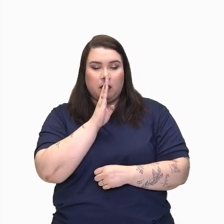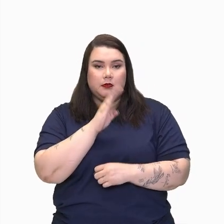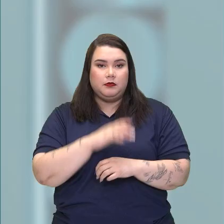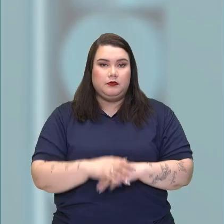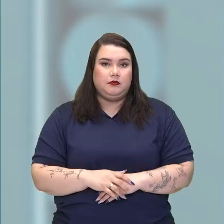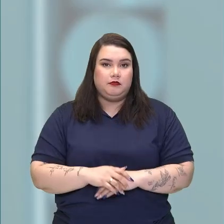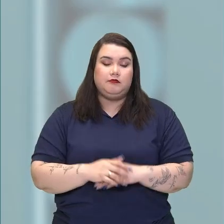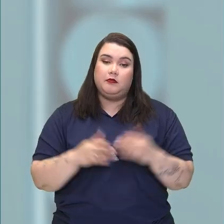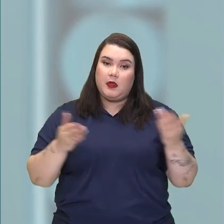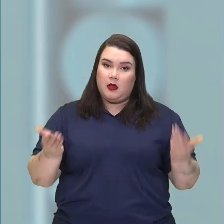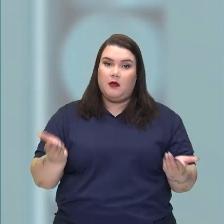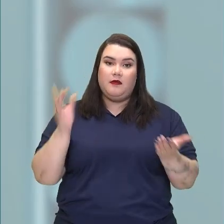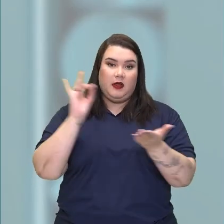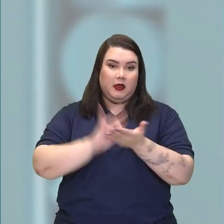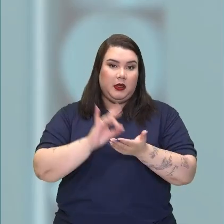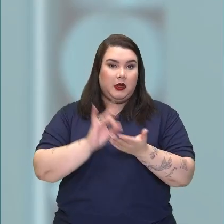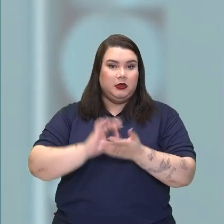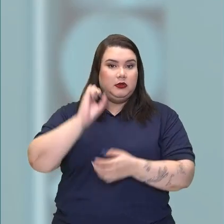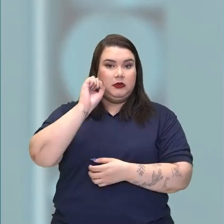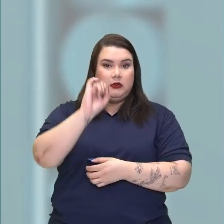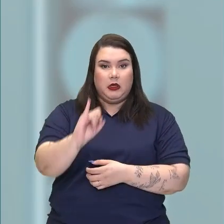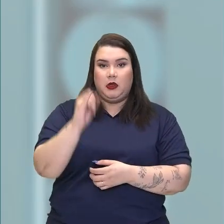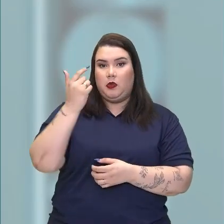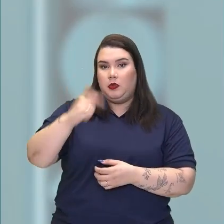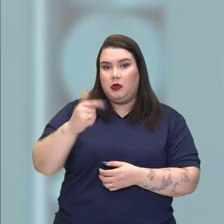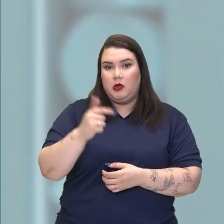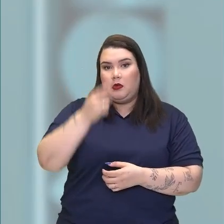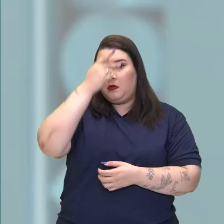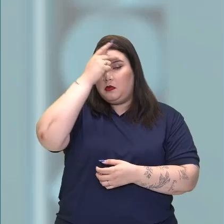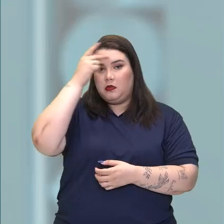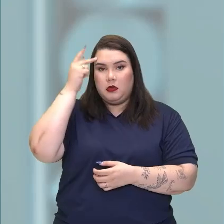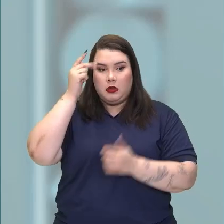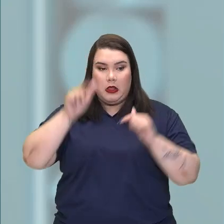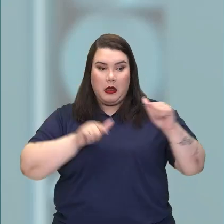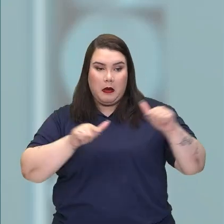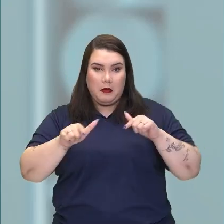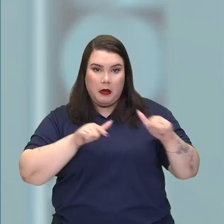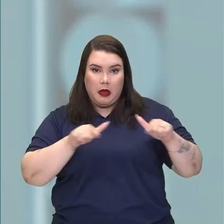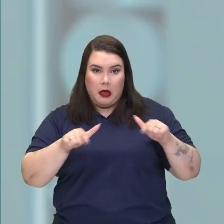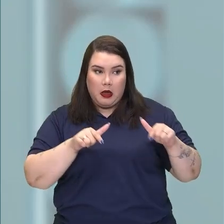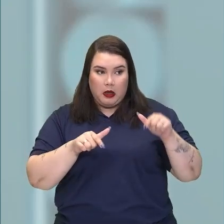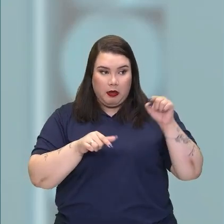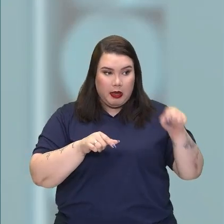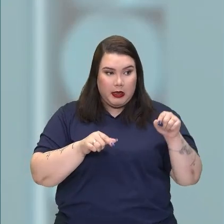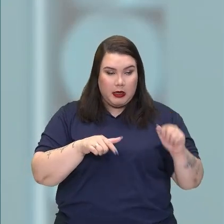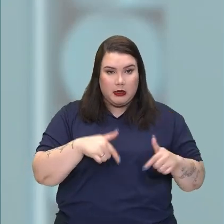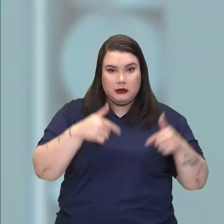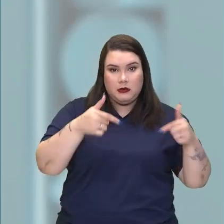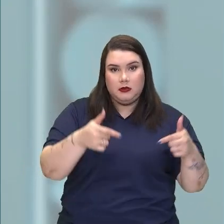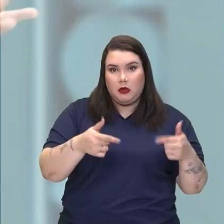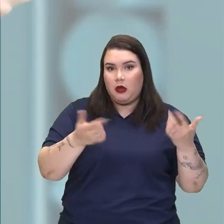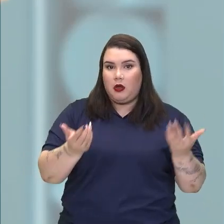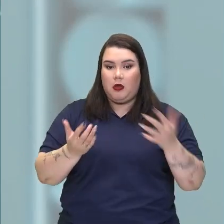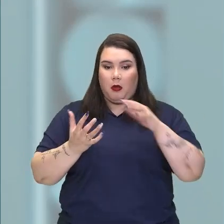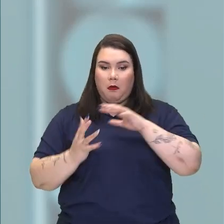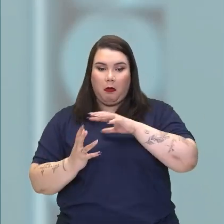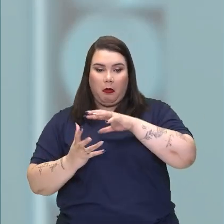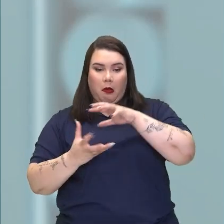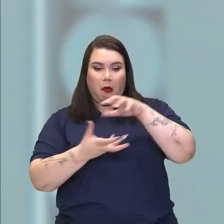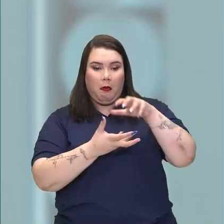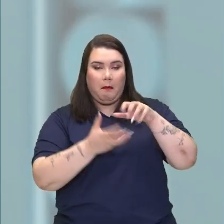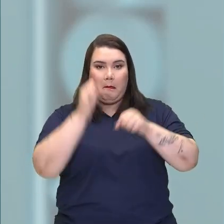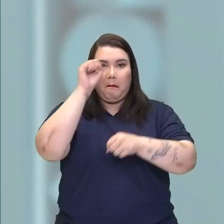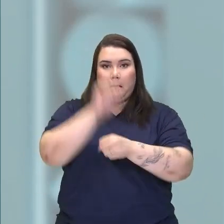de fato, né? Se não houver uma pessoa ou alguém que faça esse trabalho, realmente eu acho que o mundo entraria em um pleno